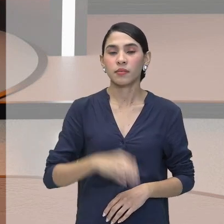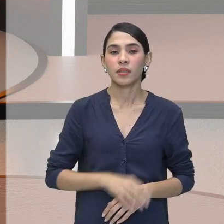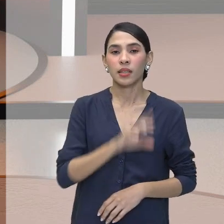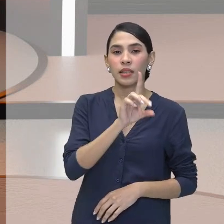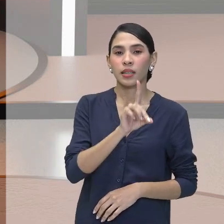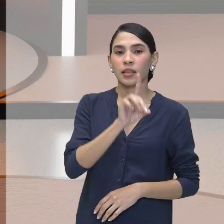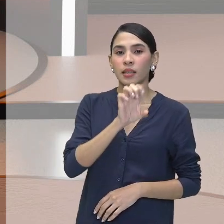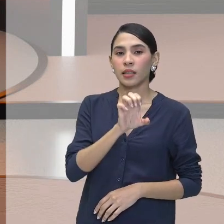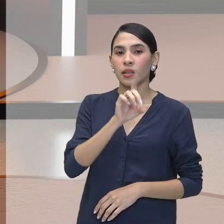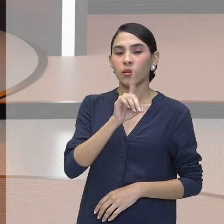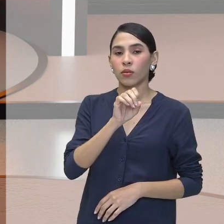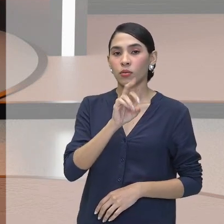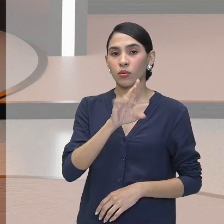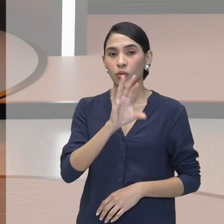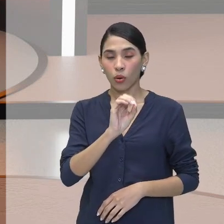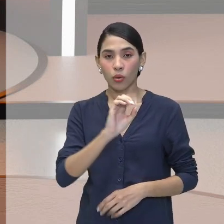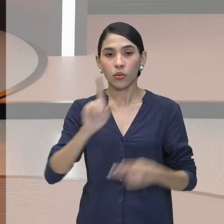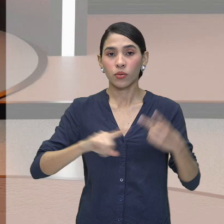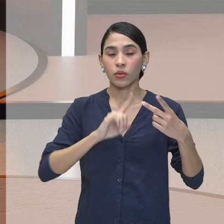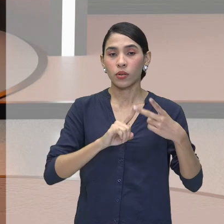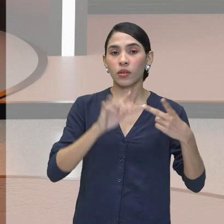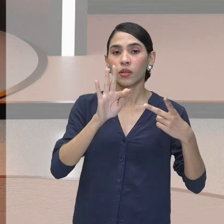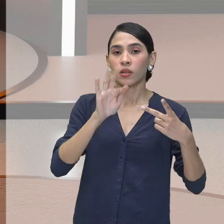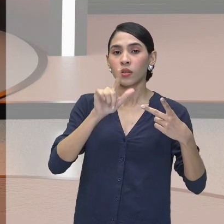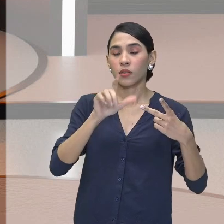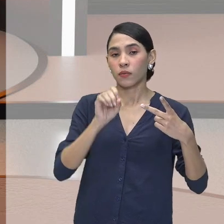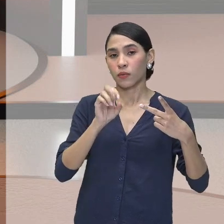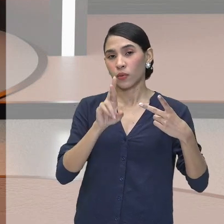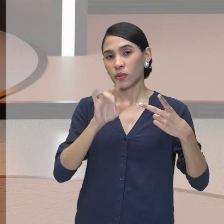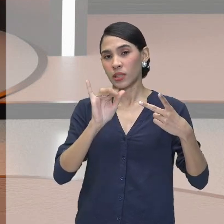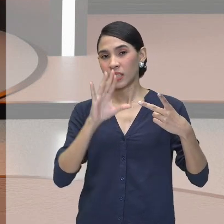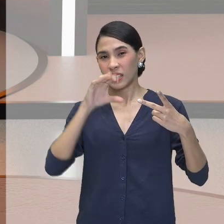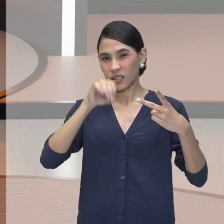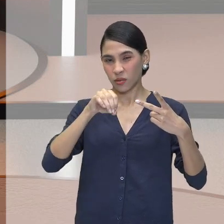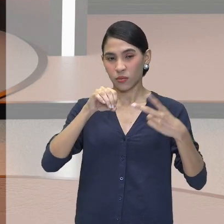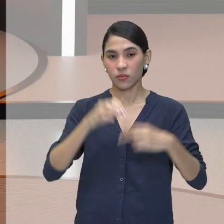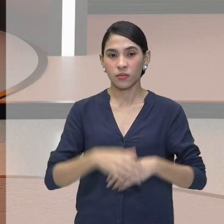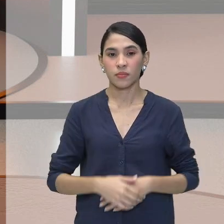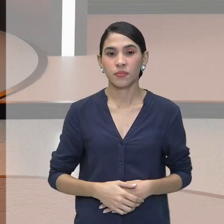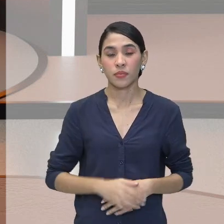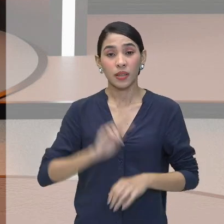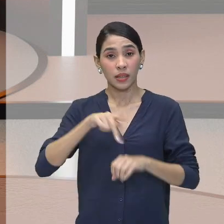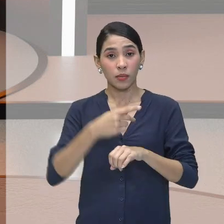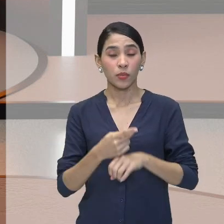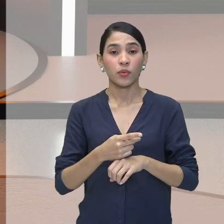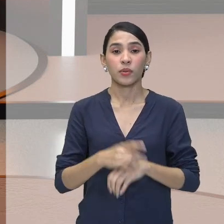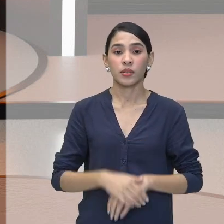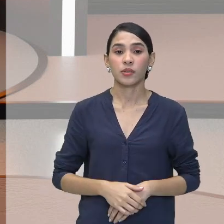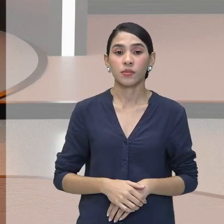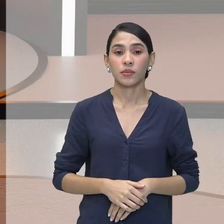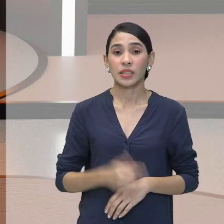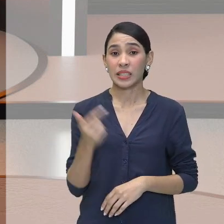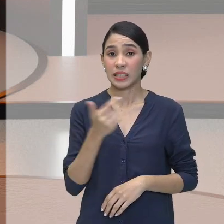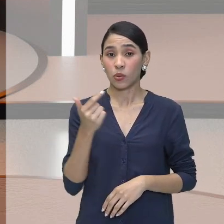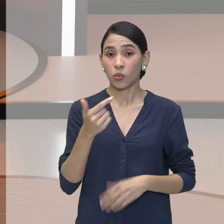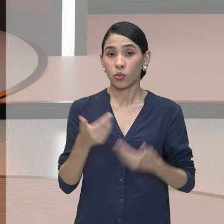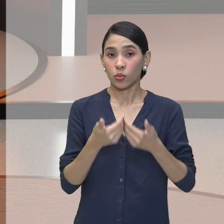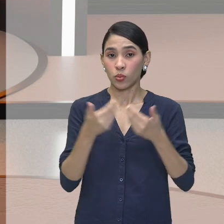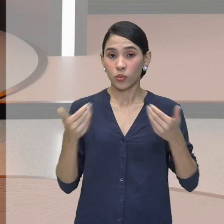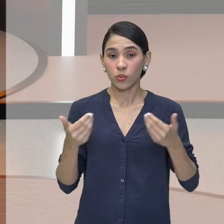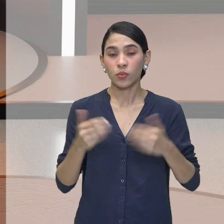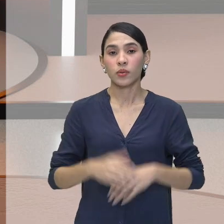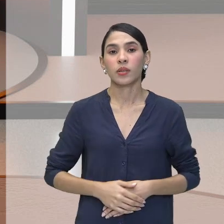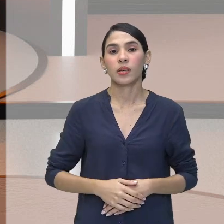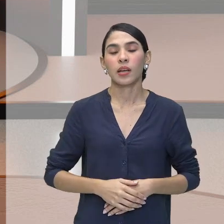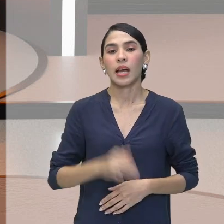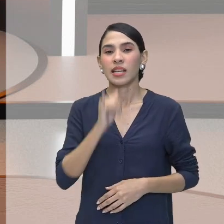da Fonseca e o Floriano Peixoto, ok? E depois nós teremos um período de governos civis,